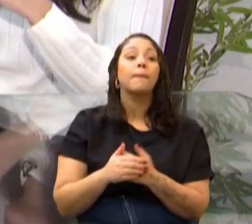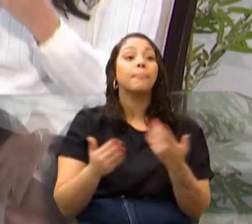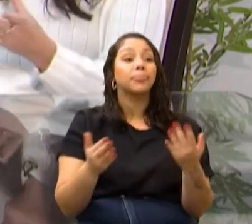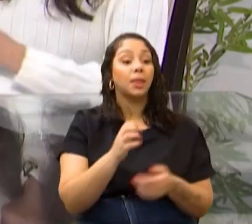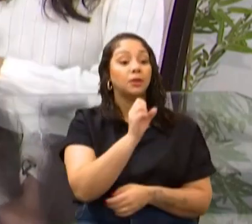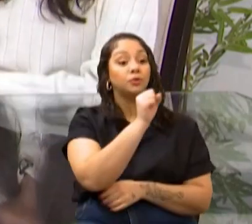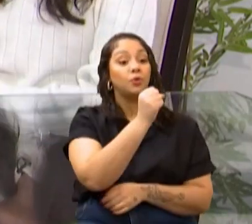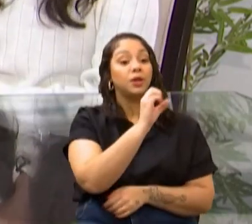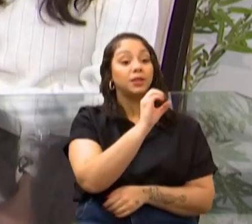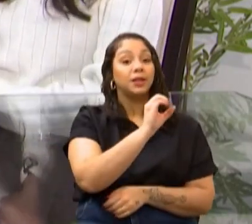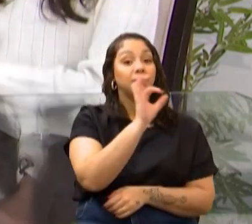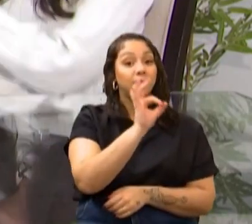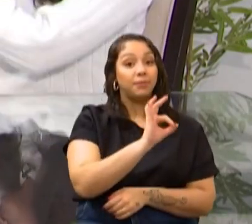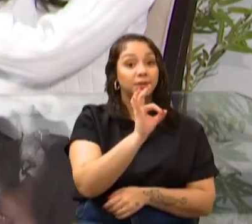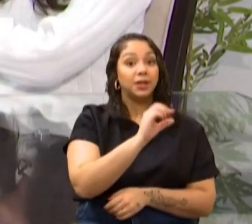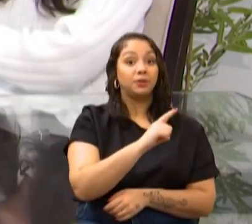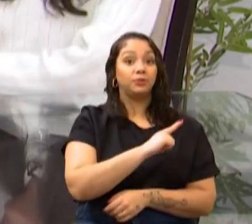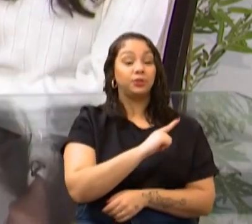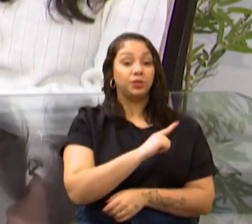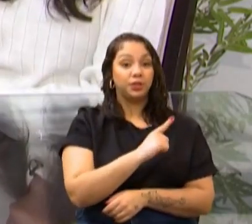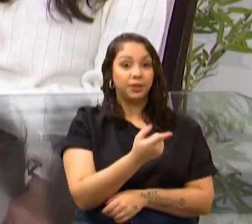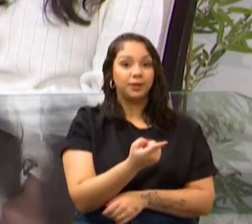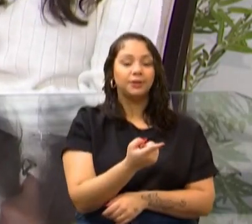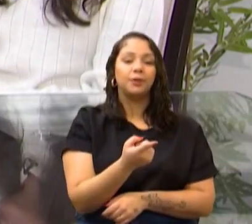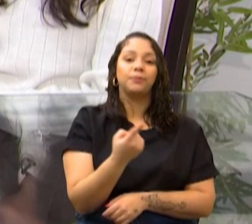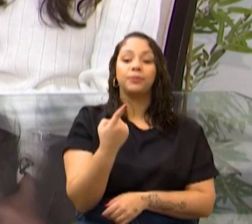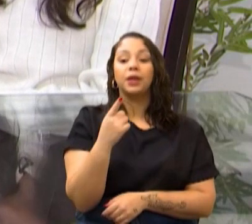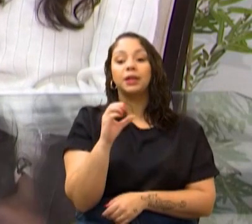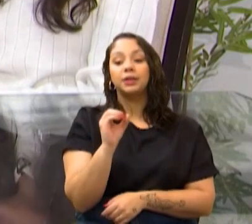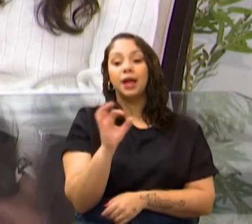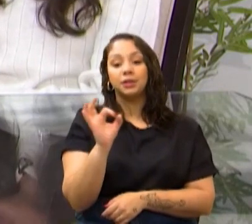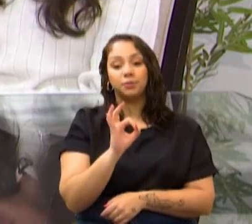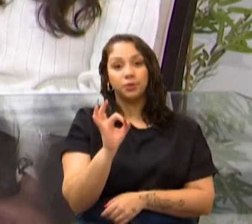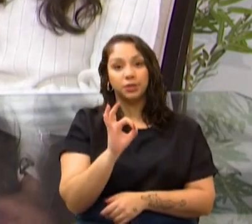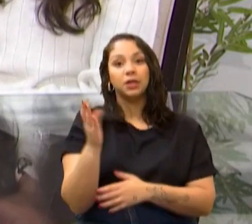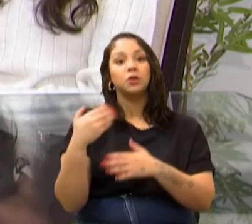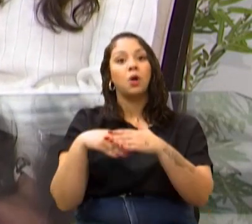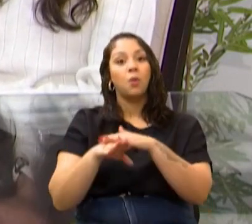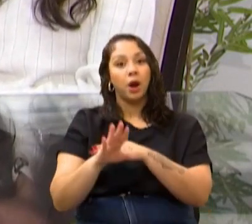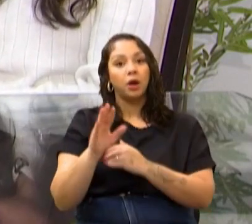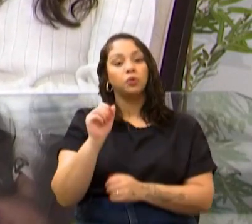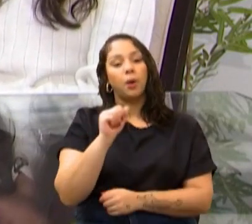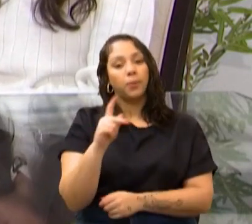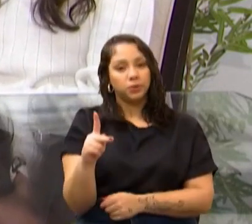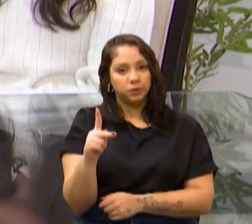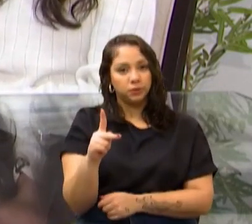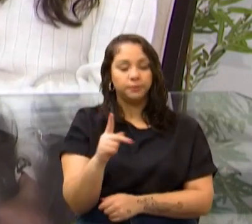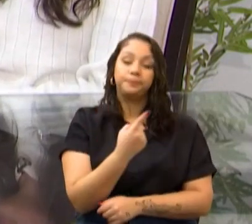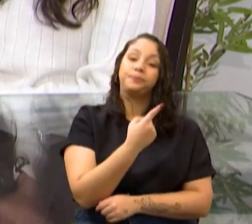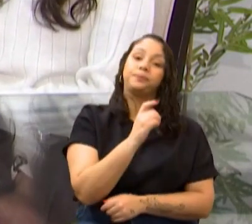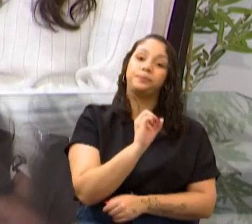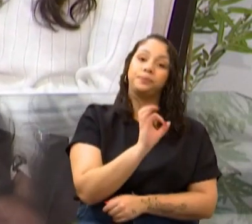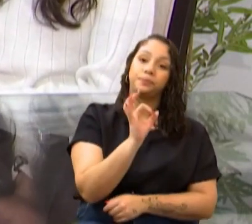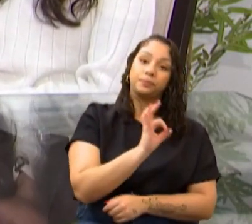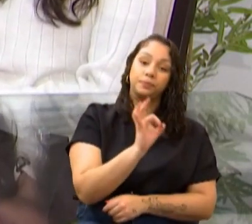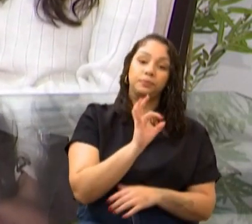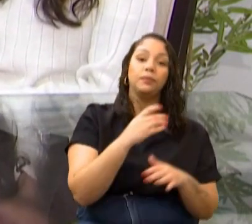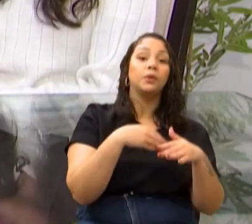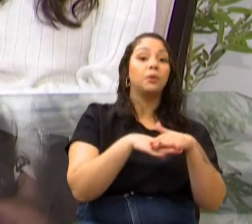então, 10%? Dos 80% que a gente tinha, né? Então assim, 10%, vamos lembrar, a gente guardou para